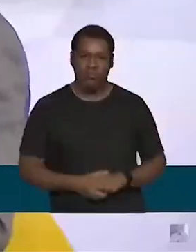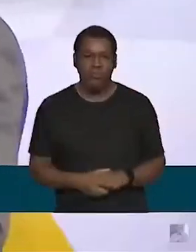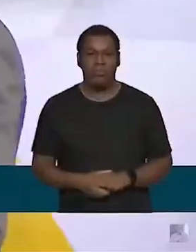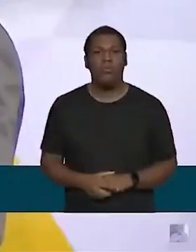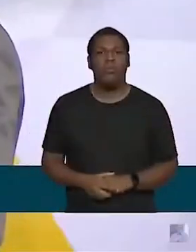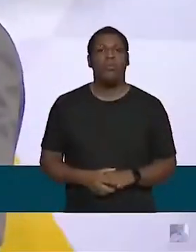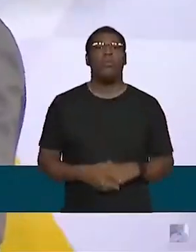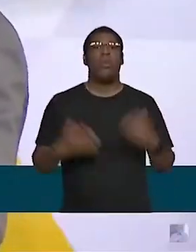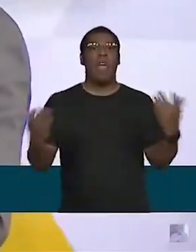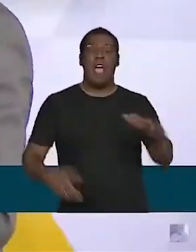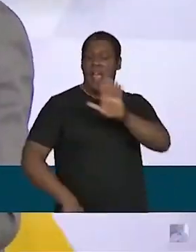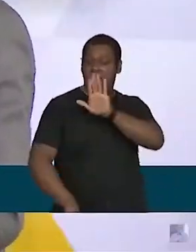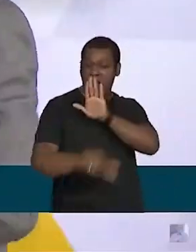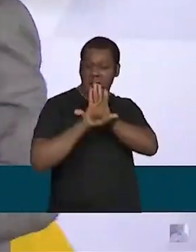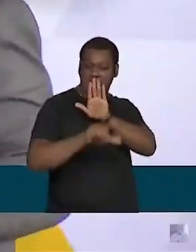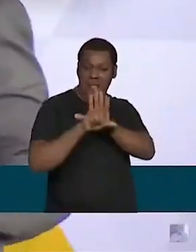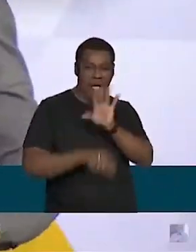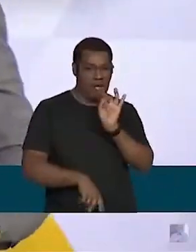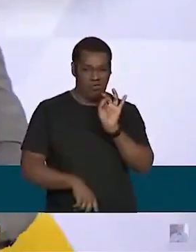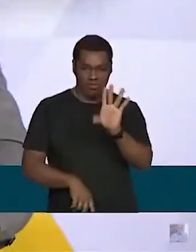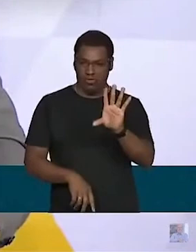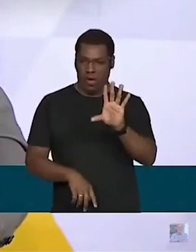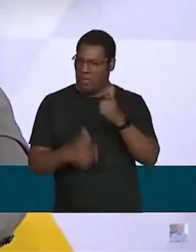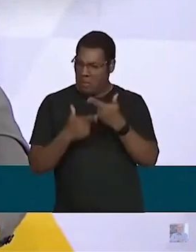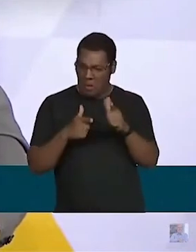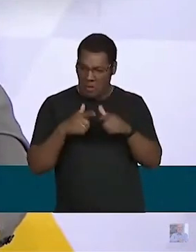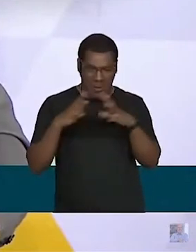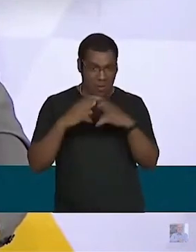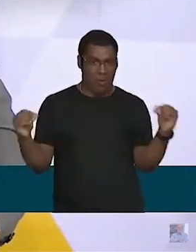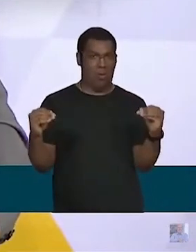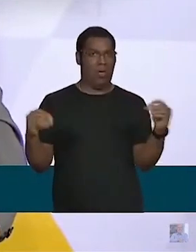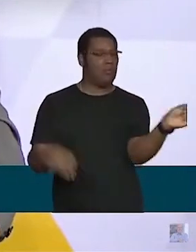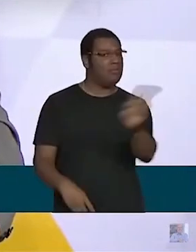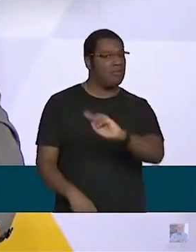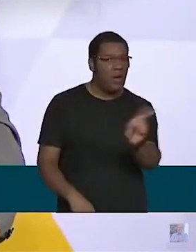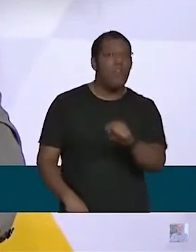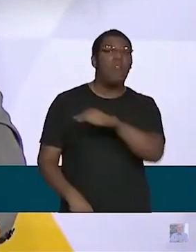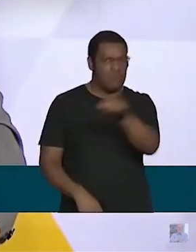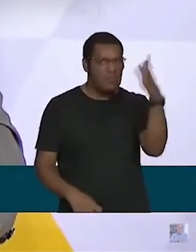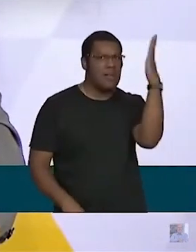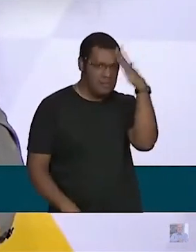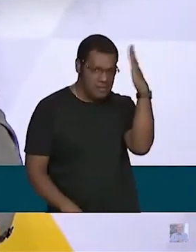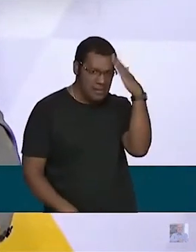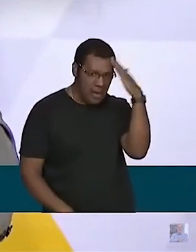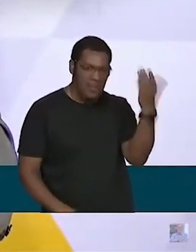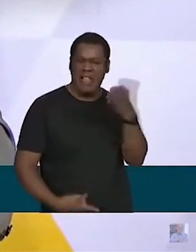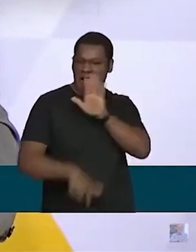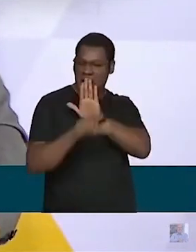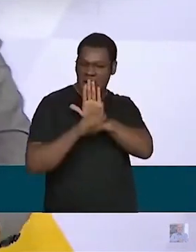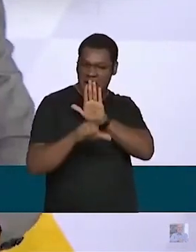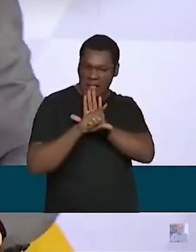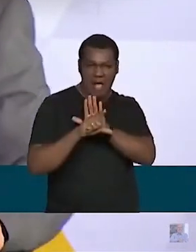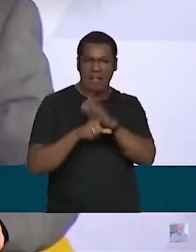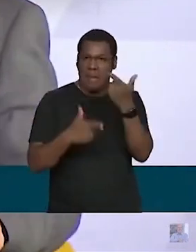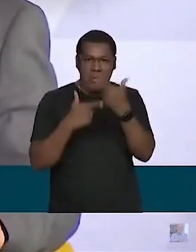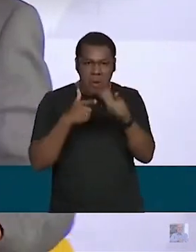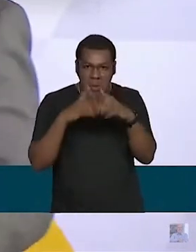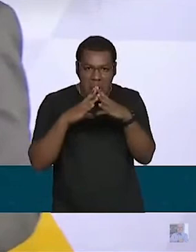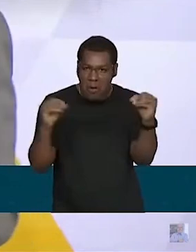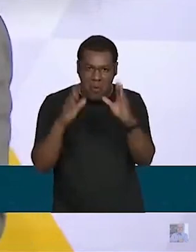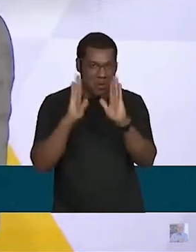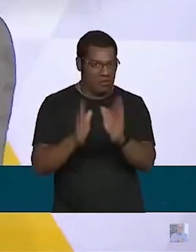Vocês sabem que não basta uma lei para resolver esse problema. Vocês sabem que não basta uma lei. Quando